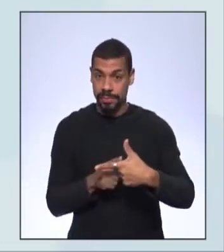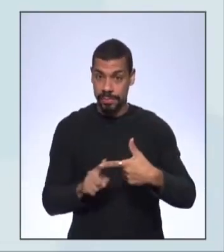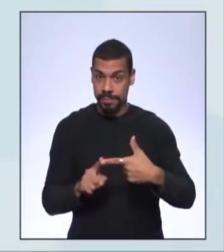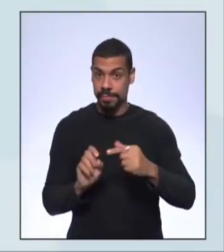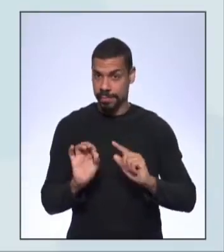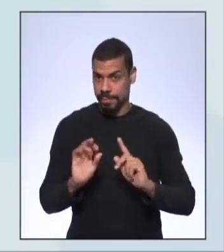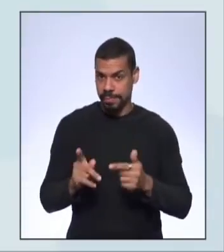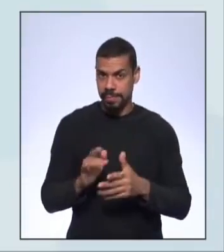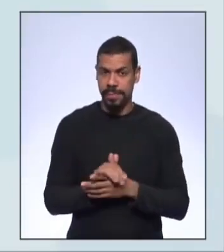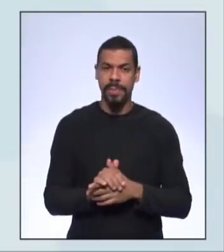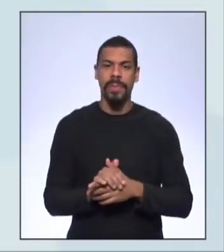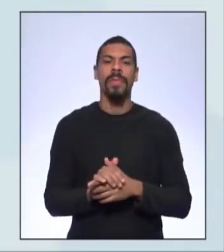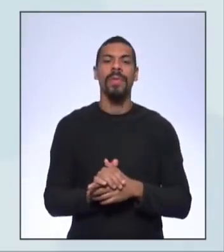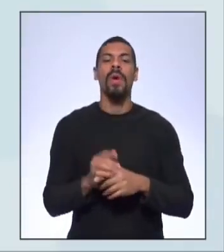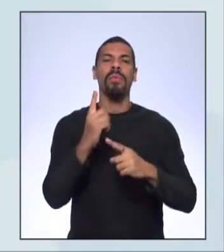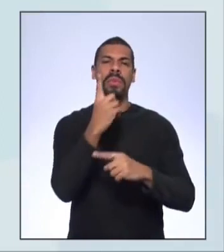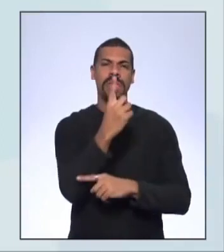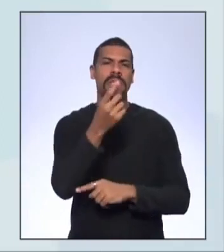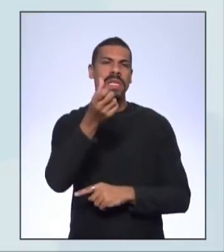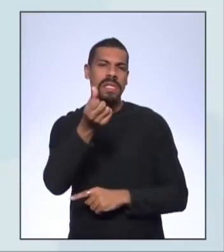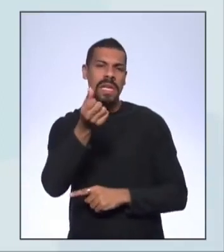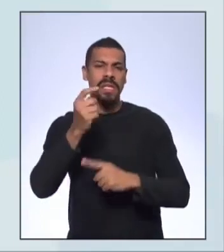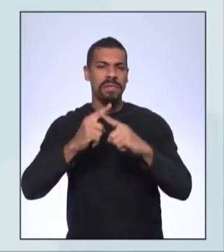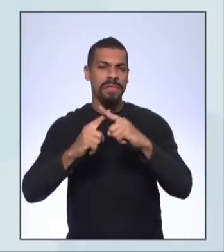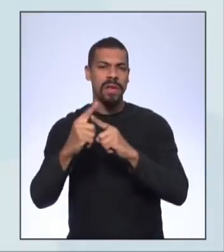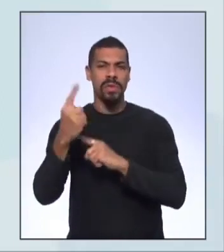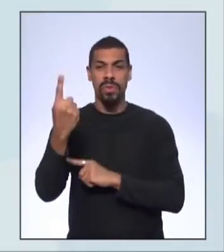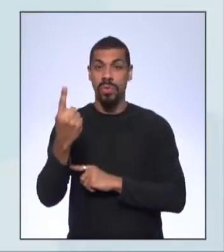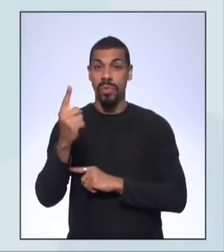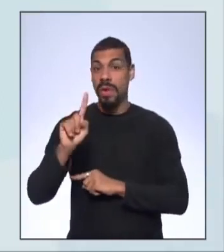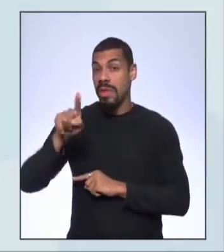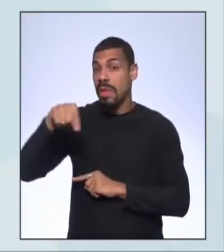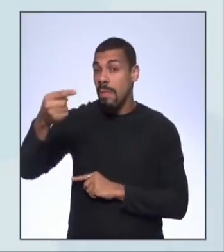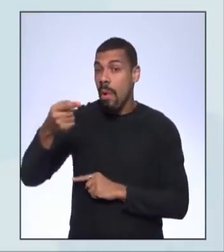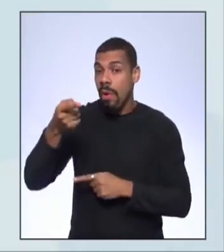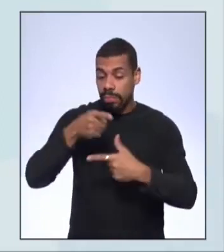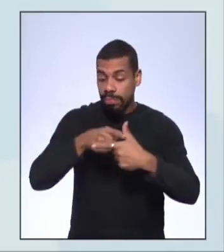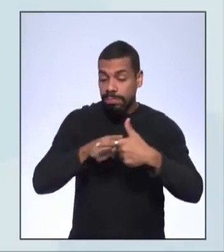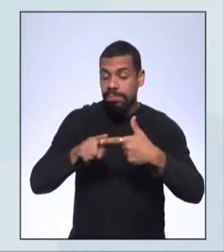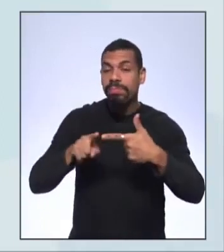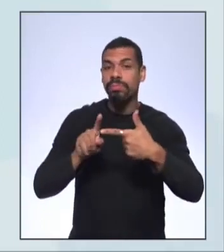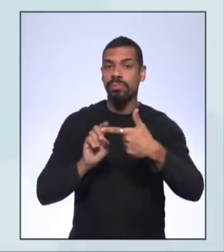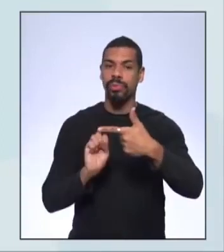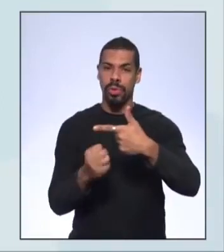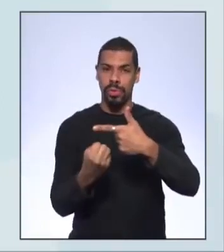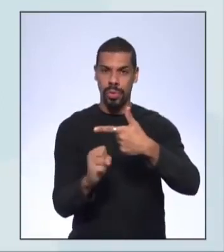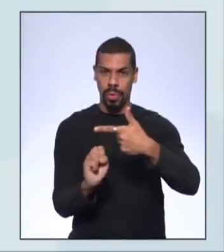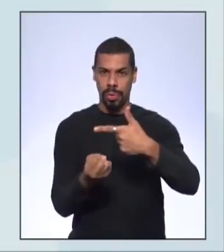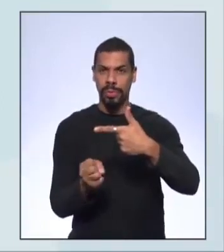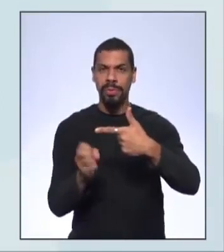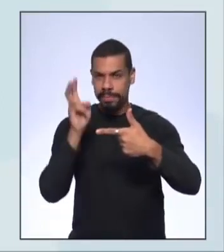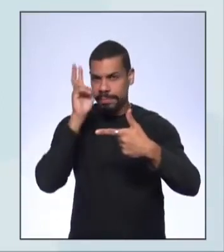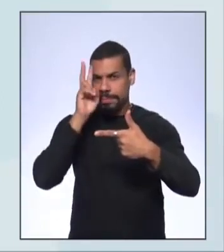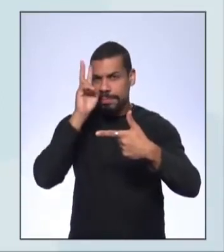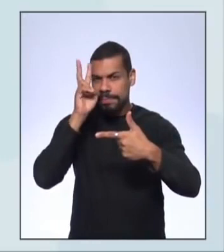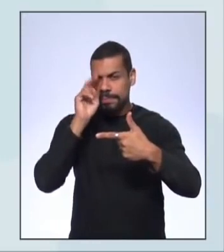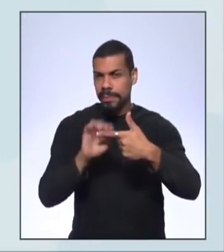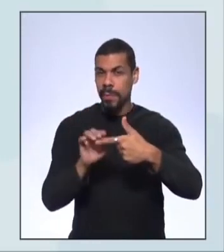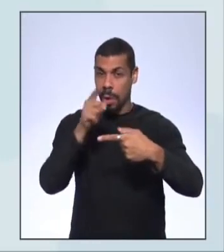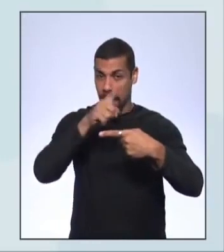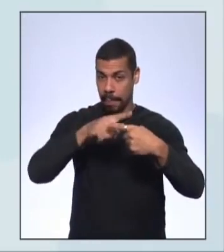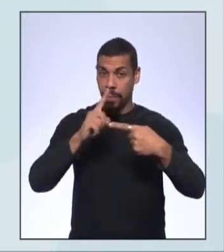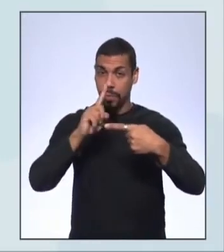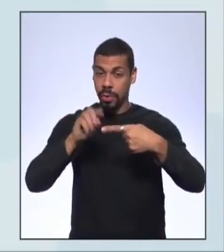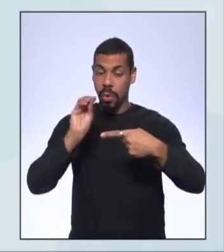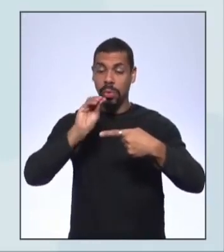fazendo 16 vezes 1, e depois eu divido por 8. Então essa ideia que vocês viram na aula passada vai ser muito útil na